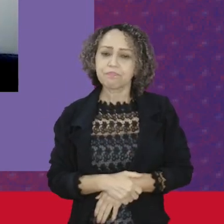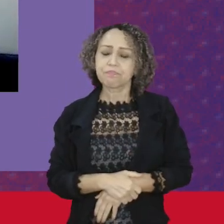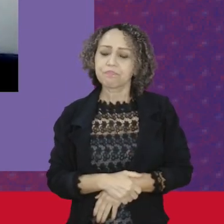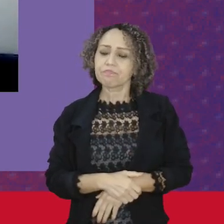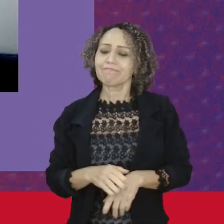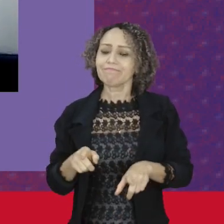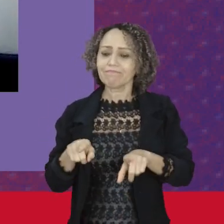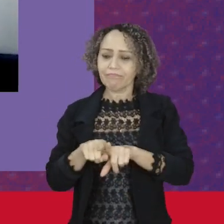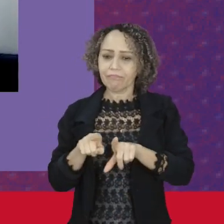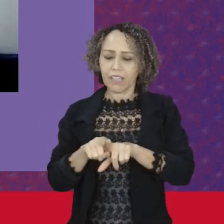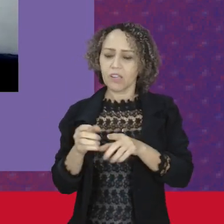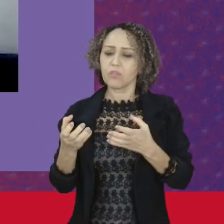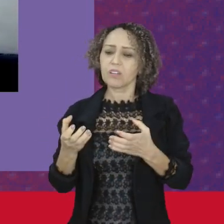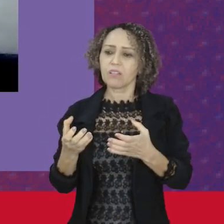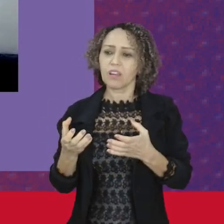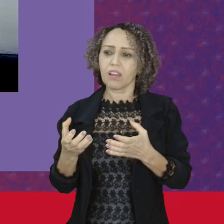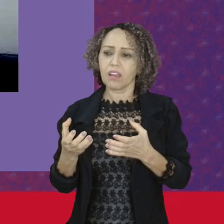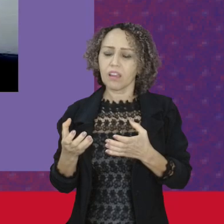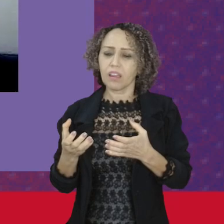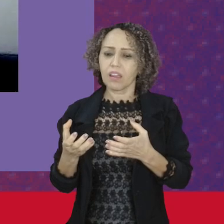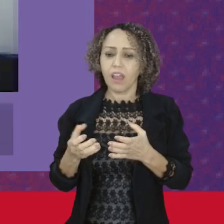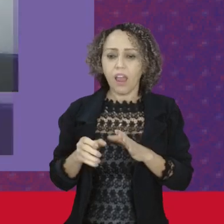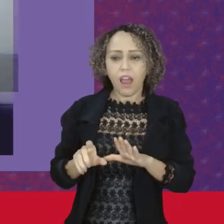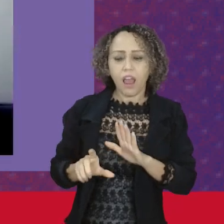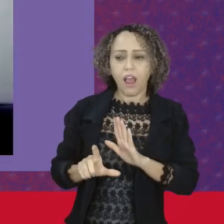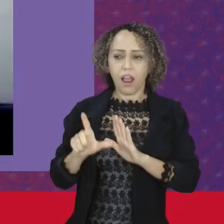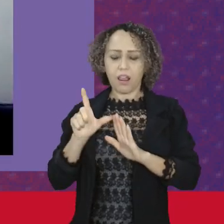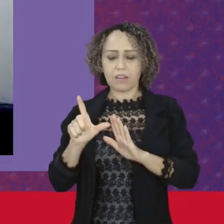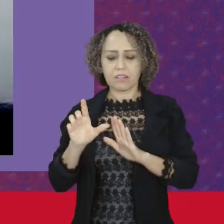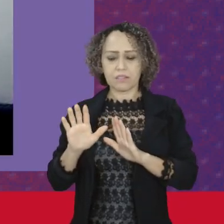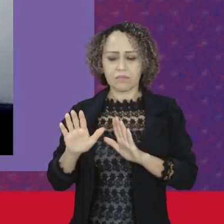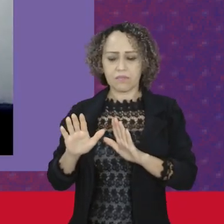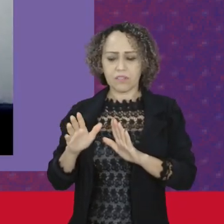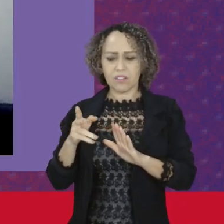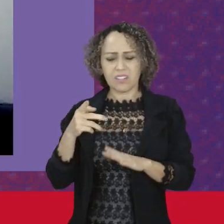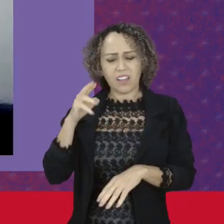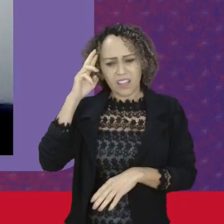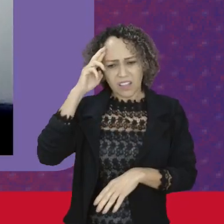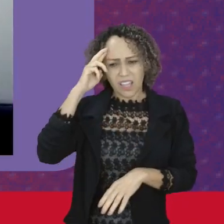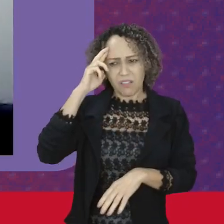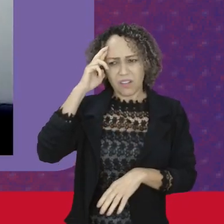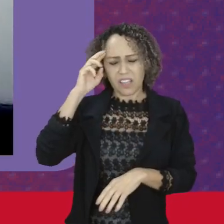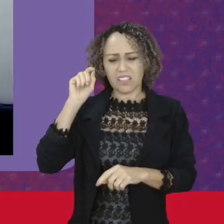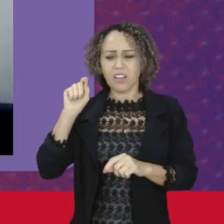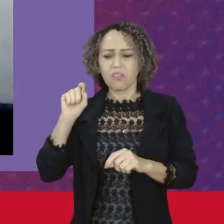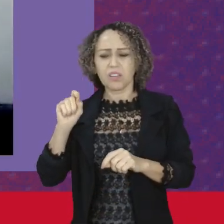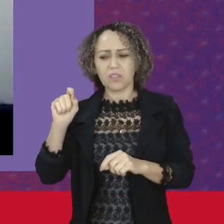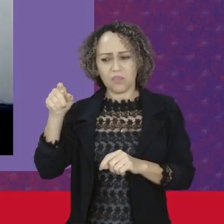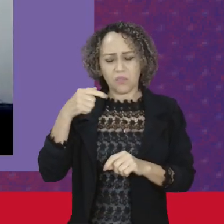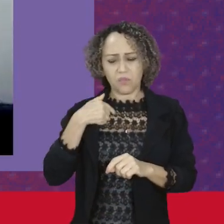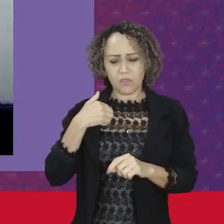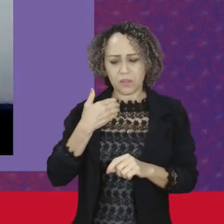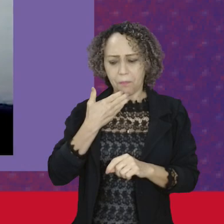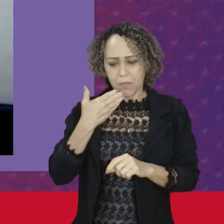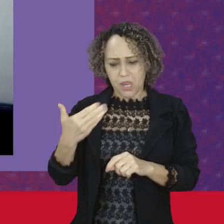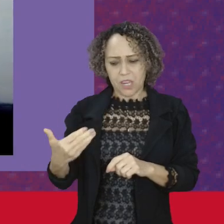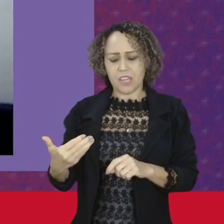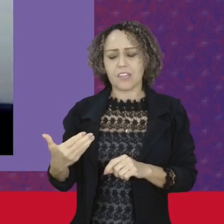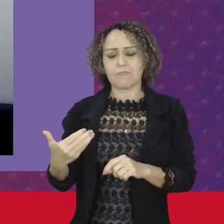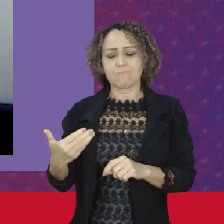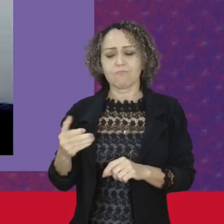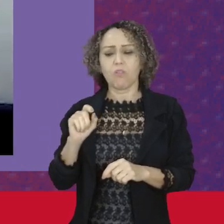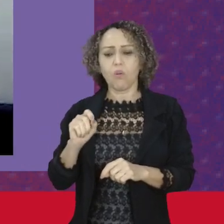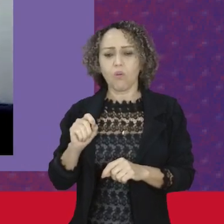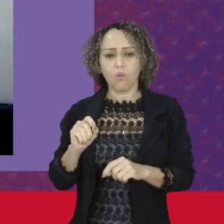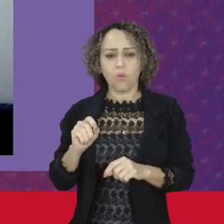antes de fazer essa reflexão que você nos propõe, né? Que é